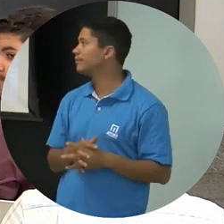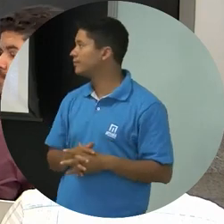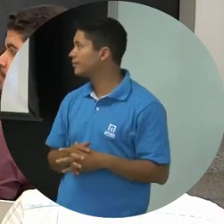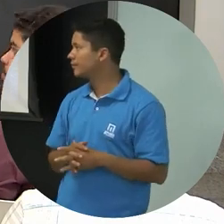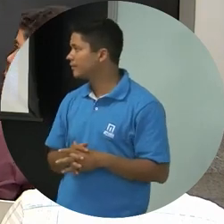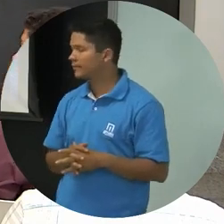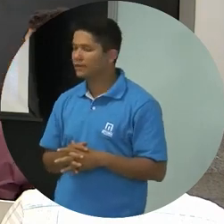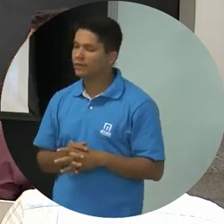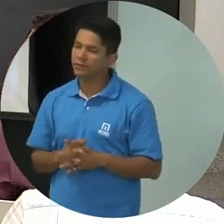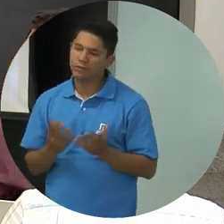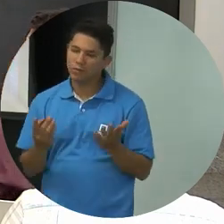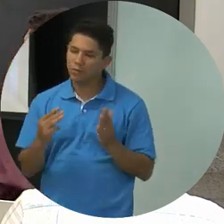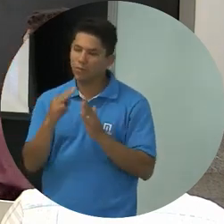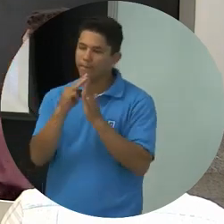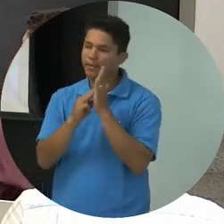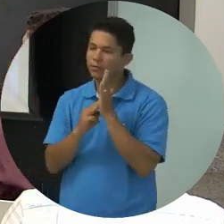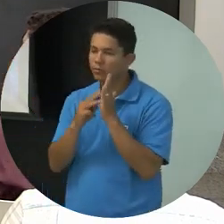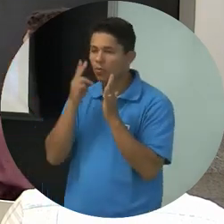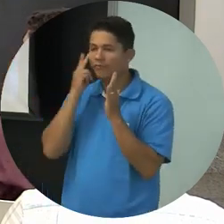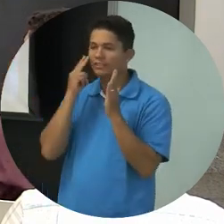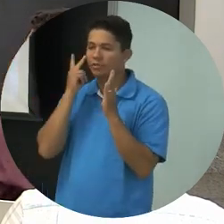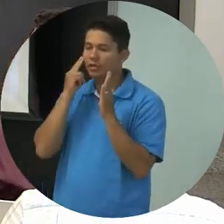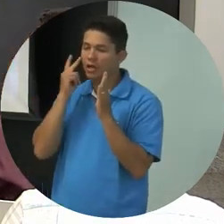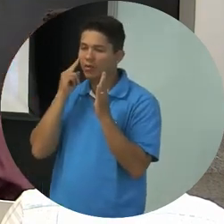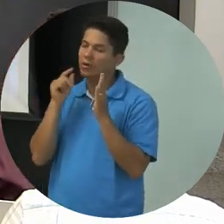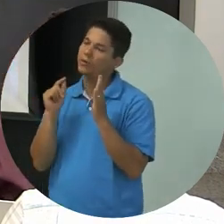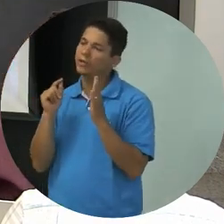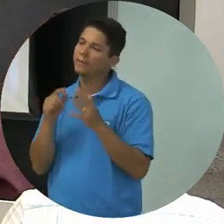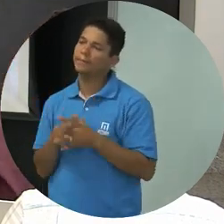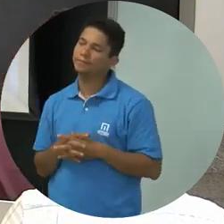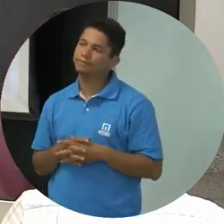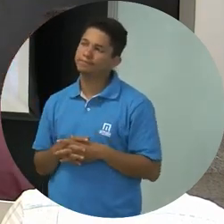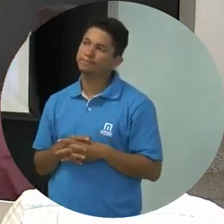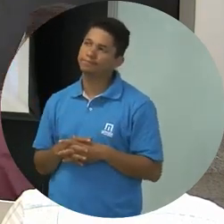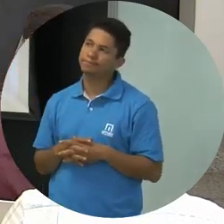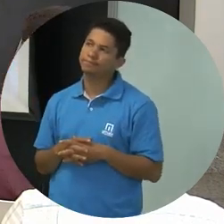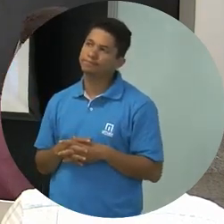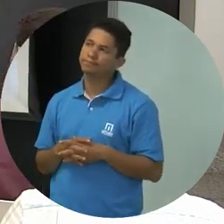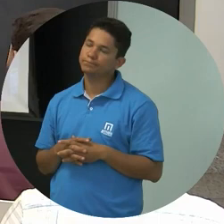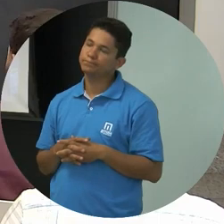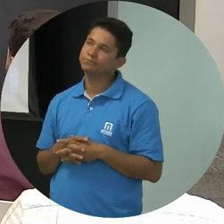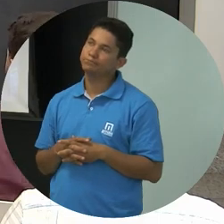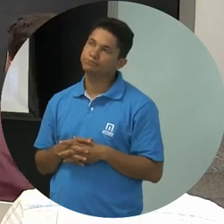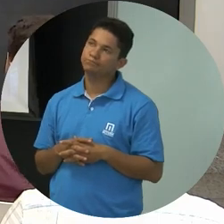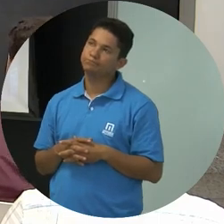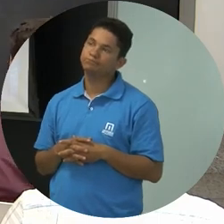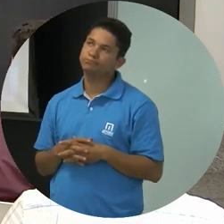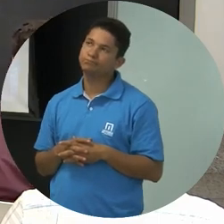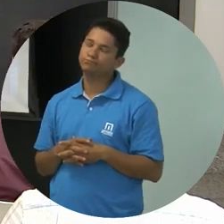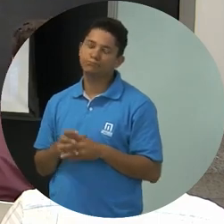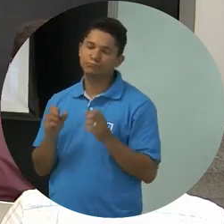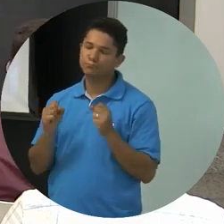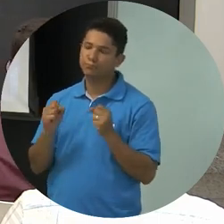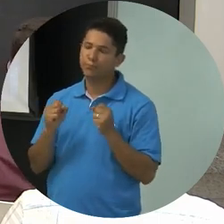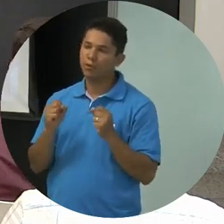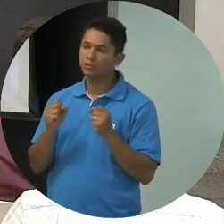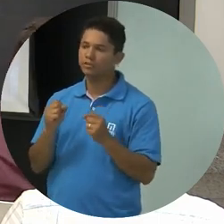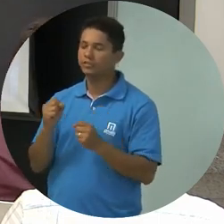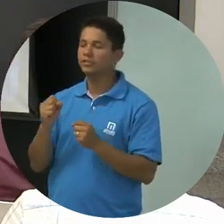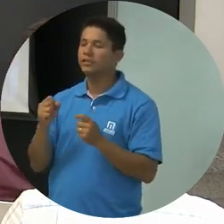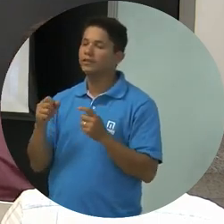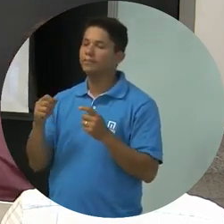um método convencional, tá? Você vai ter, muito provavelmente, você vai ter que fazer